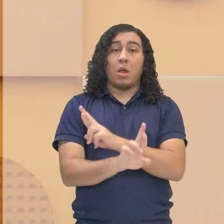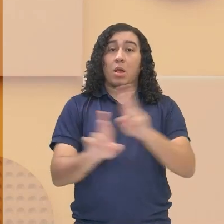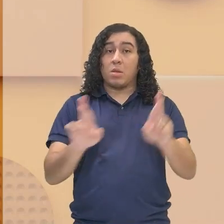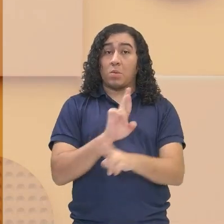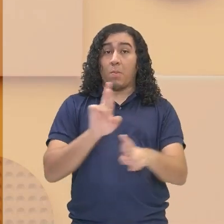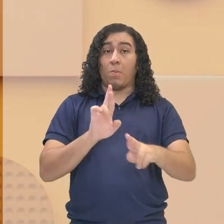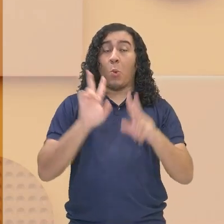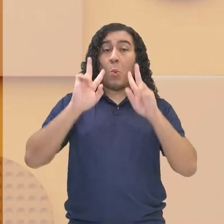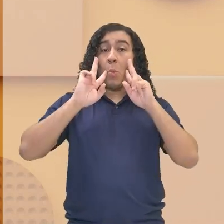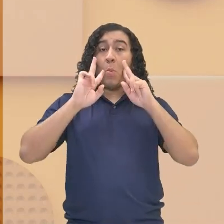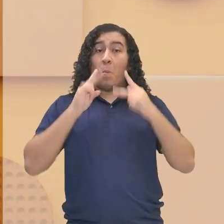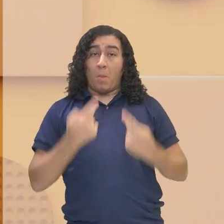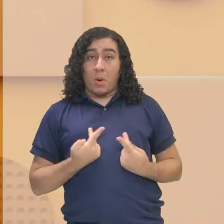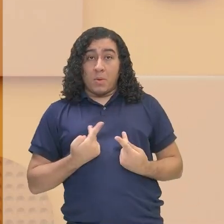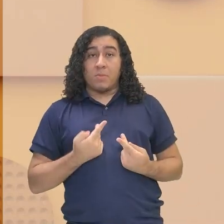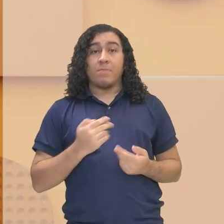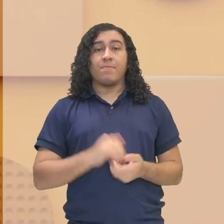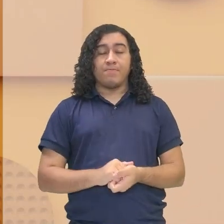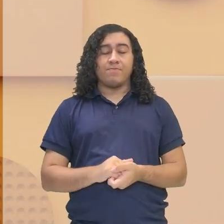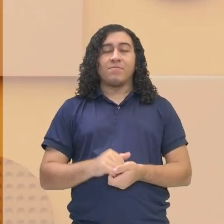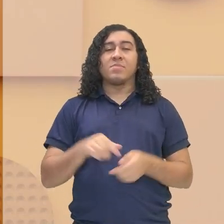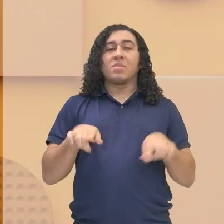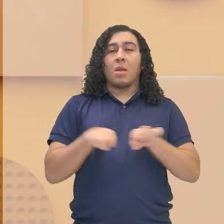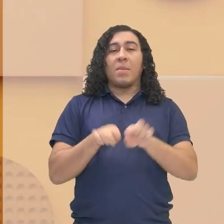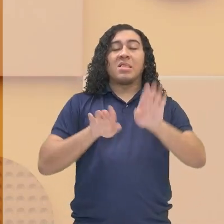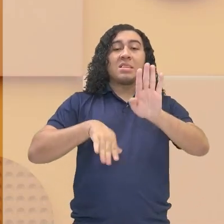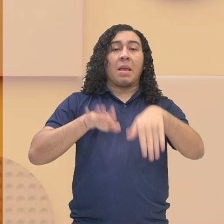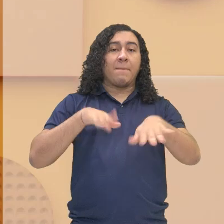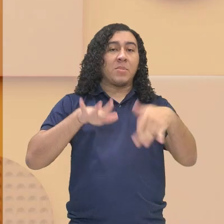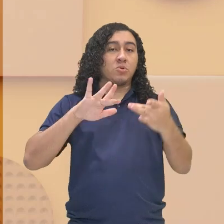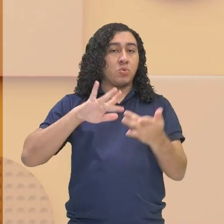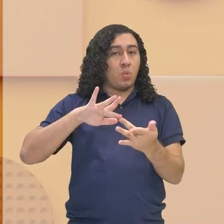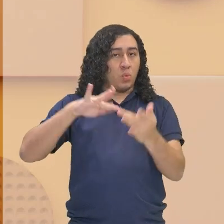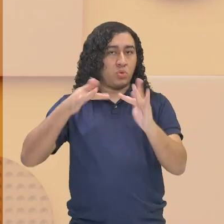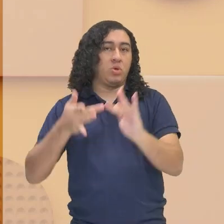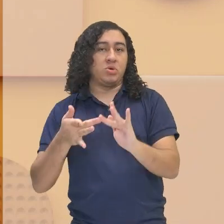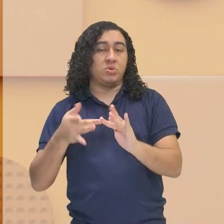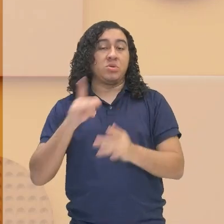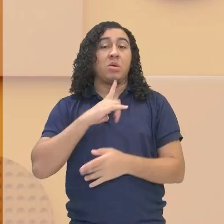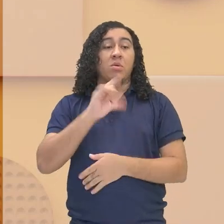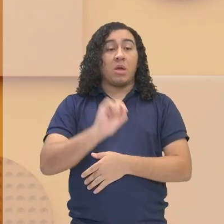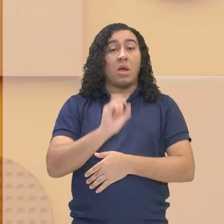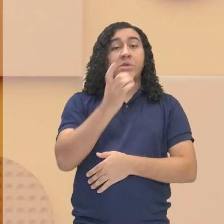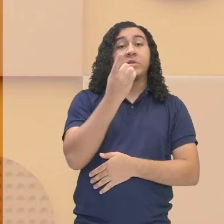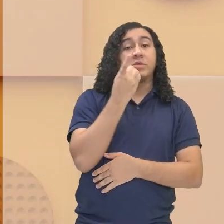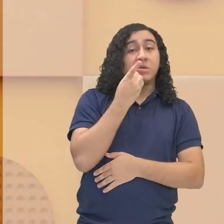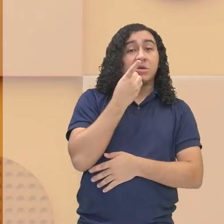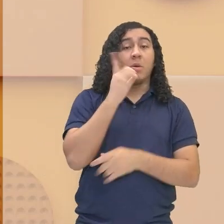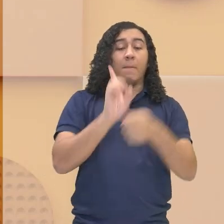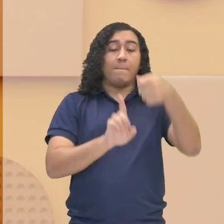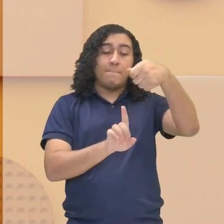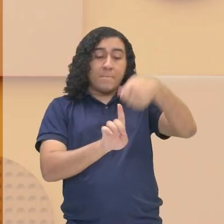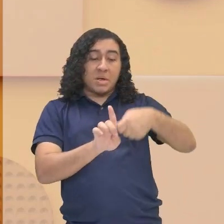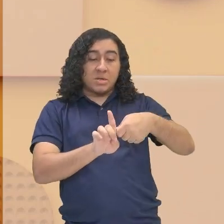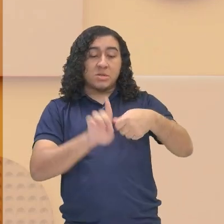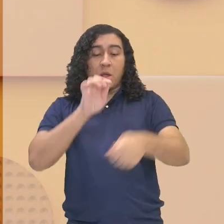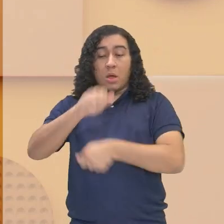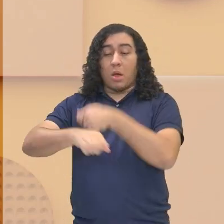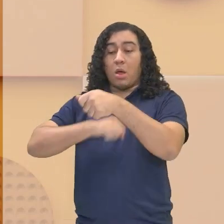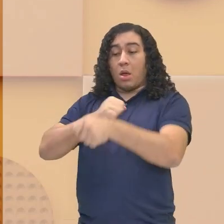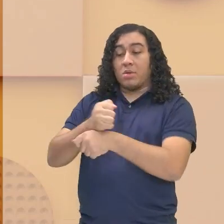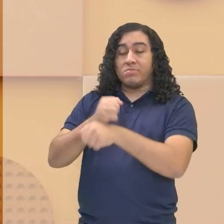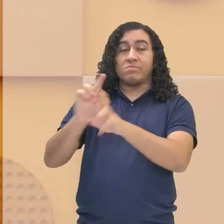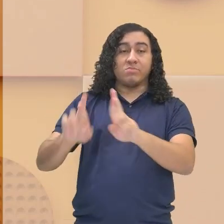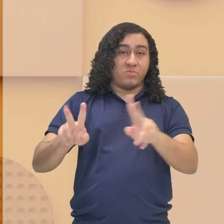humanos e que, dependendo do seu contexto, né, os dias e os meses dos anos não são os mesmos.